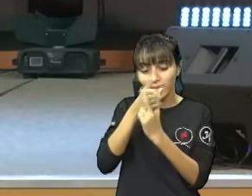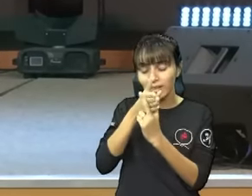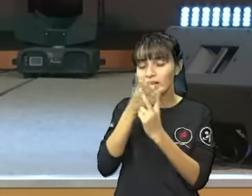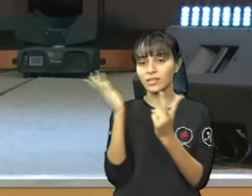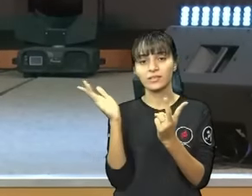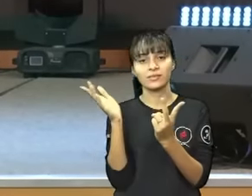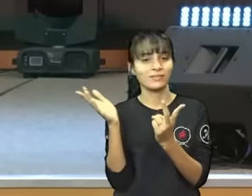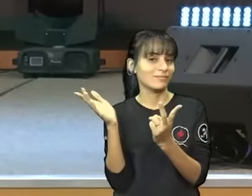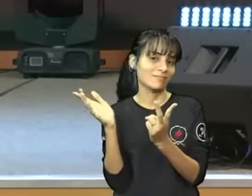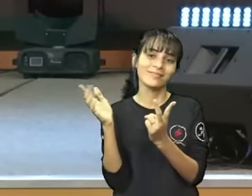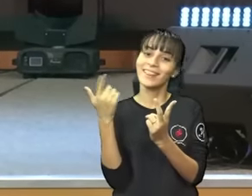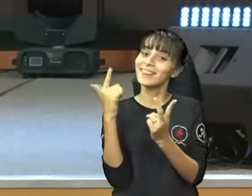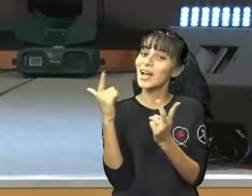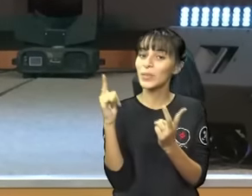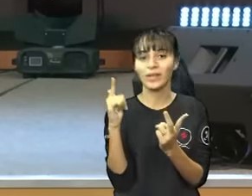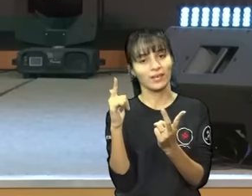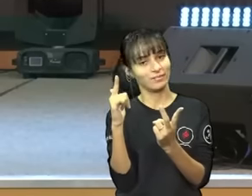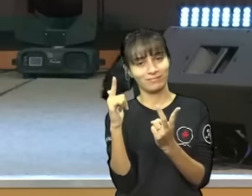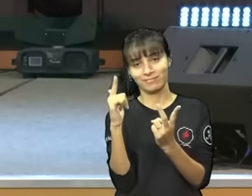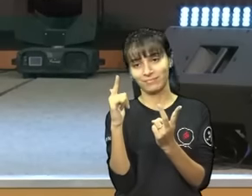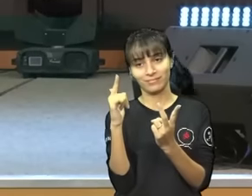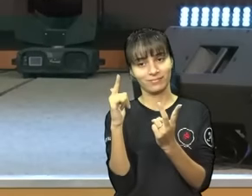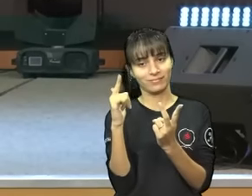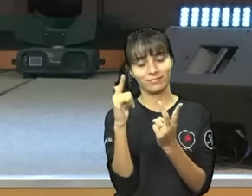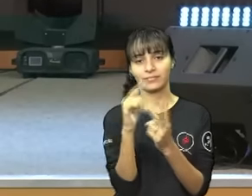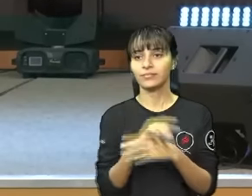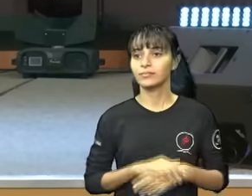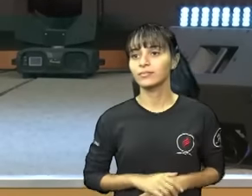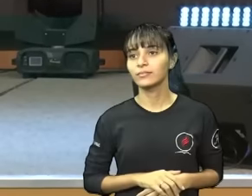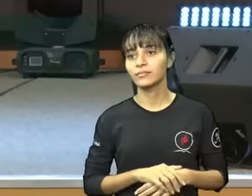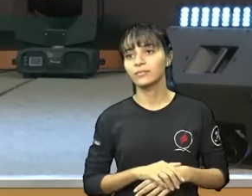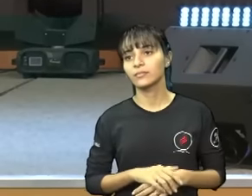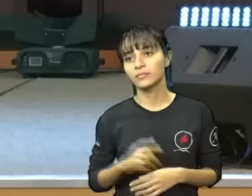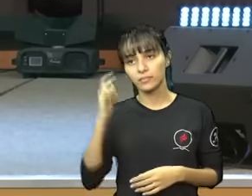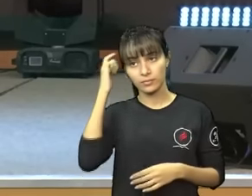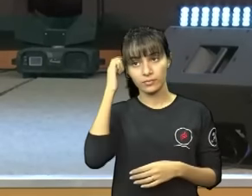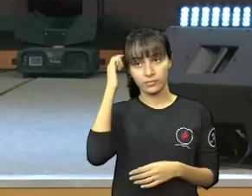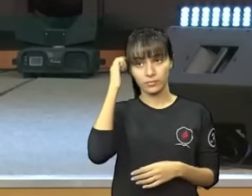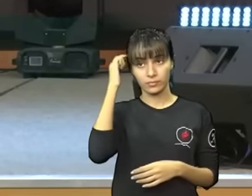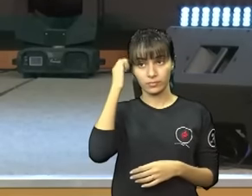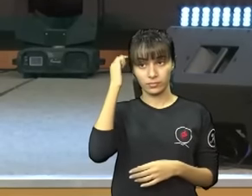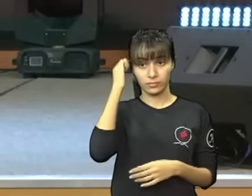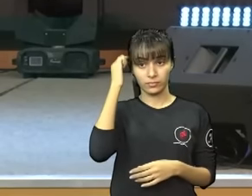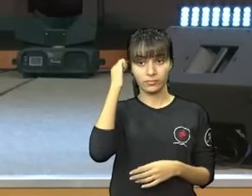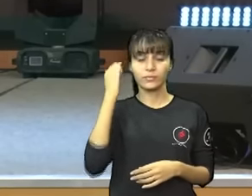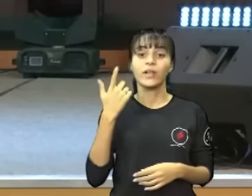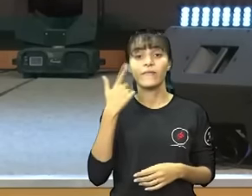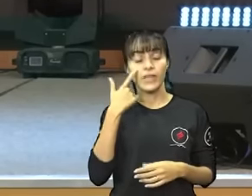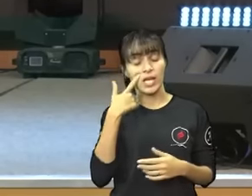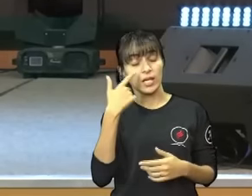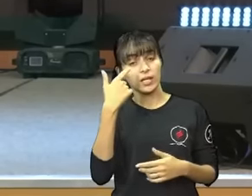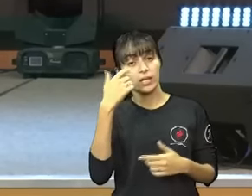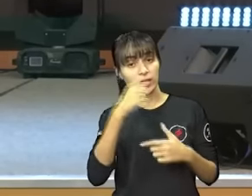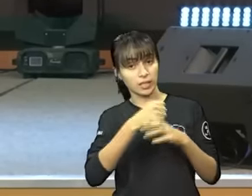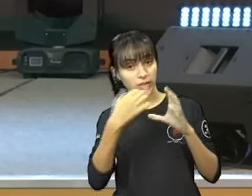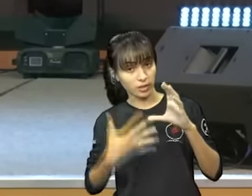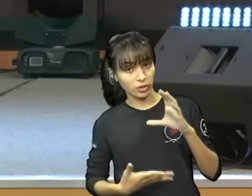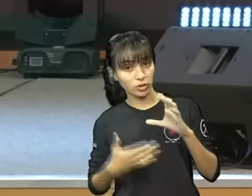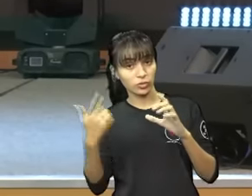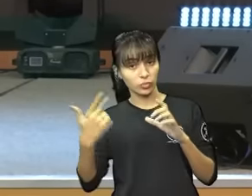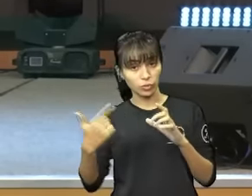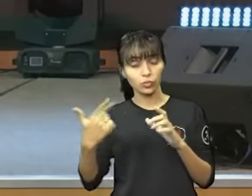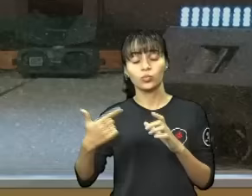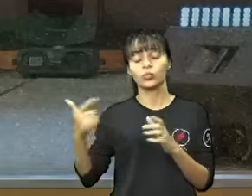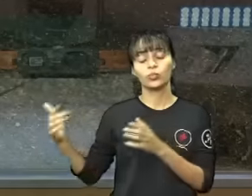colar né não tem em cima do muro na vida e agora vamos ver a característica desse segundo caminho é Jesus que tá